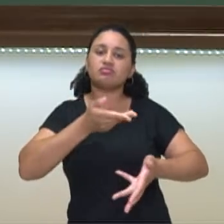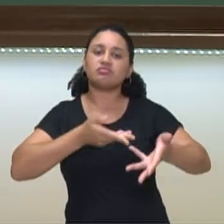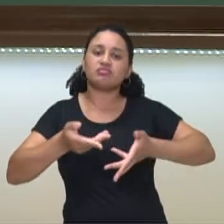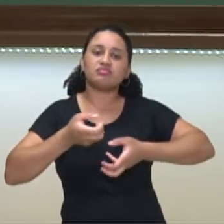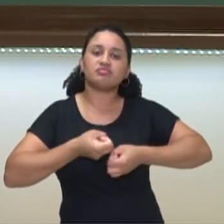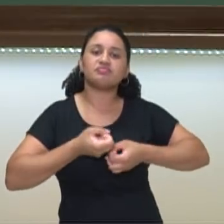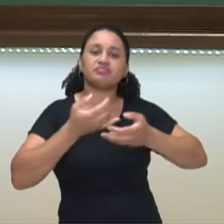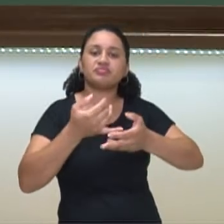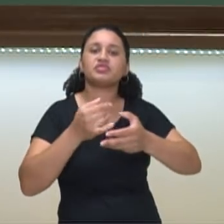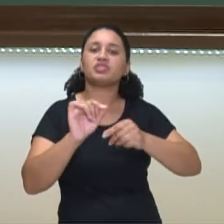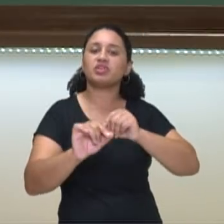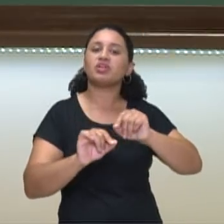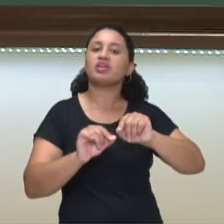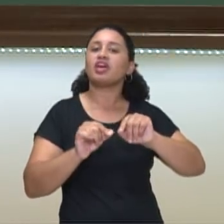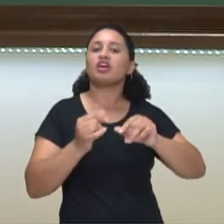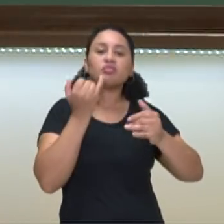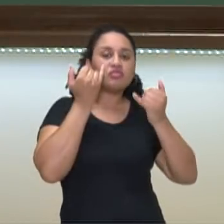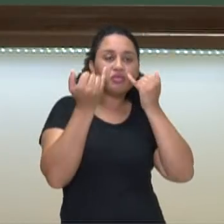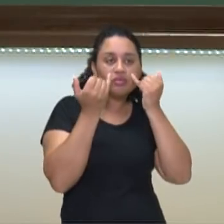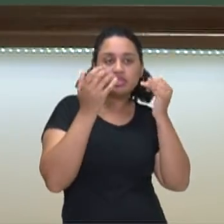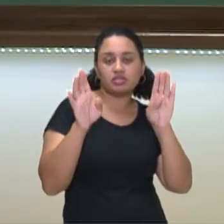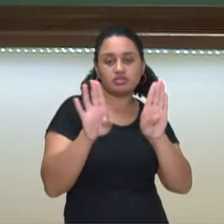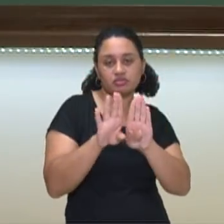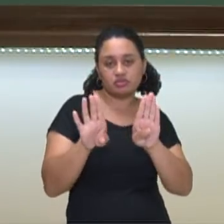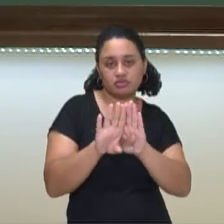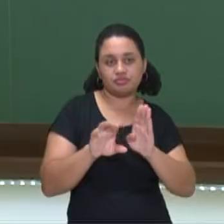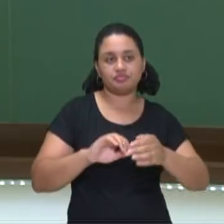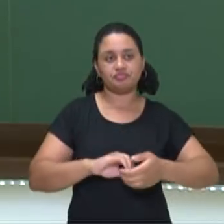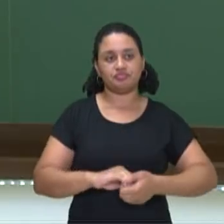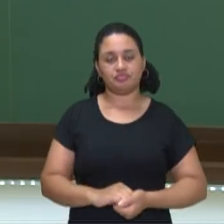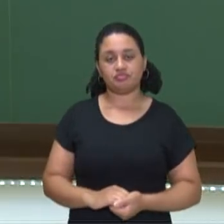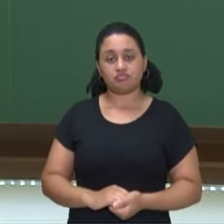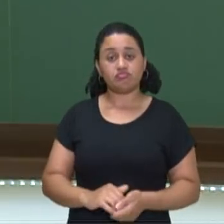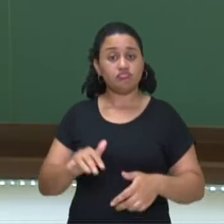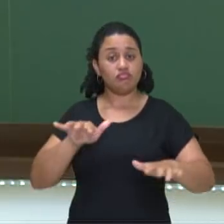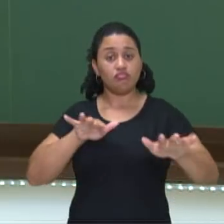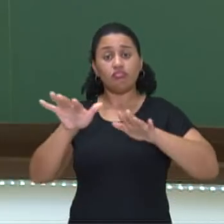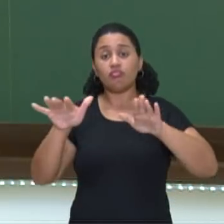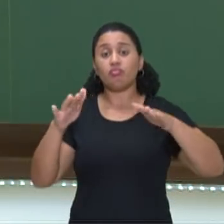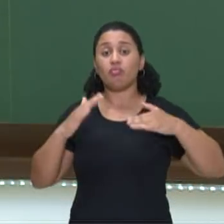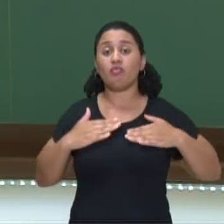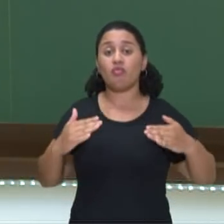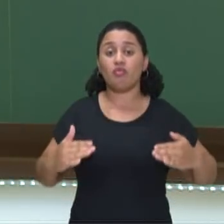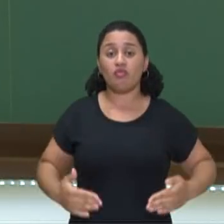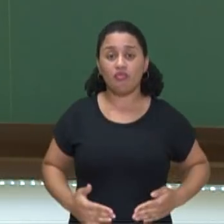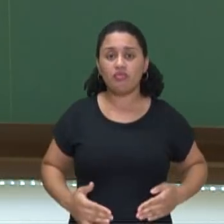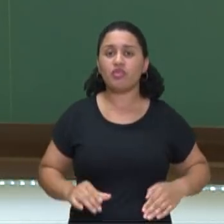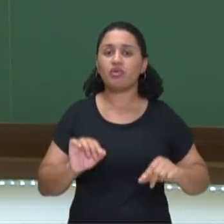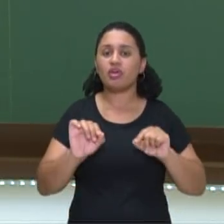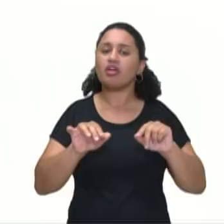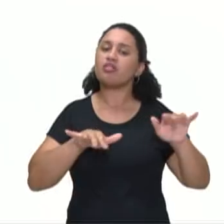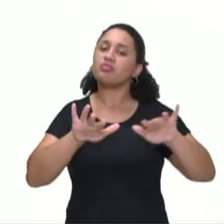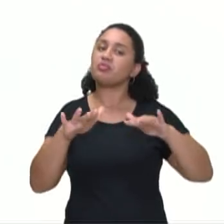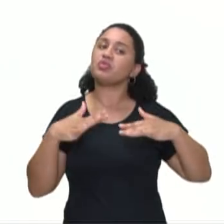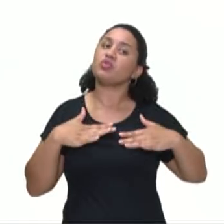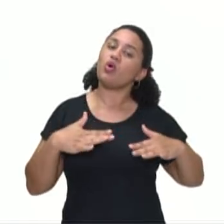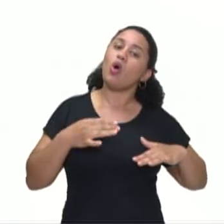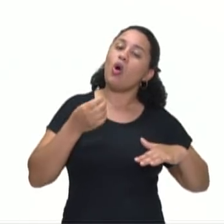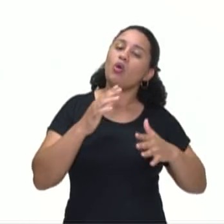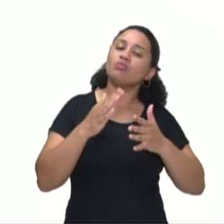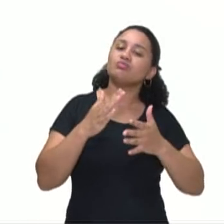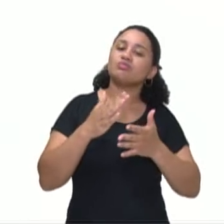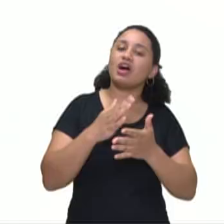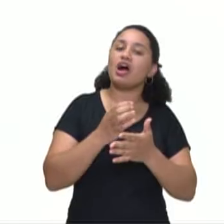uma mensagem também. O movimento corporal é o movimento do corpo ou parte